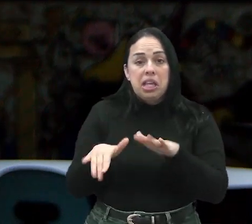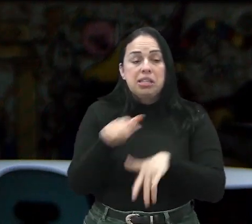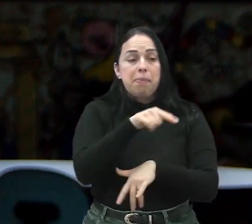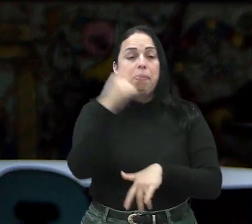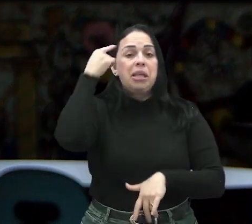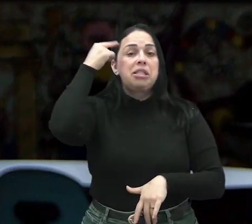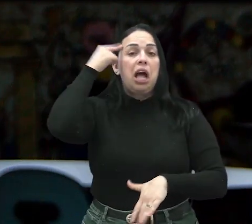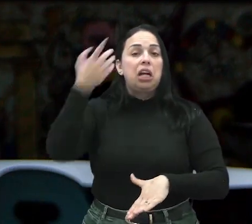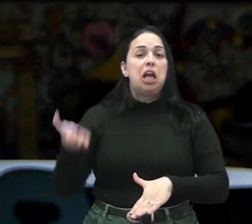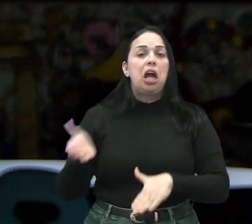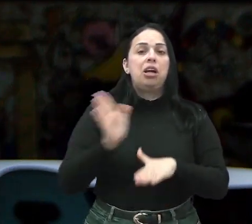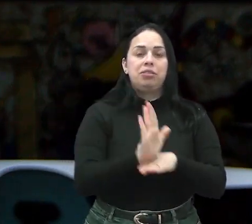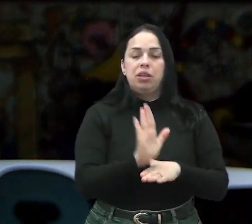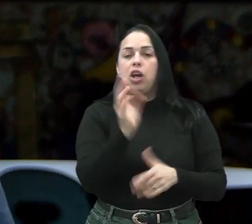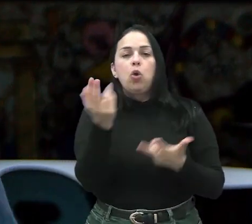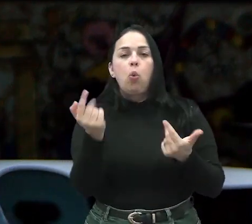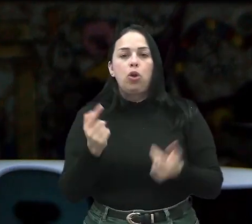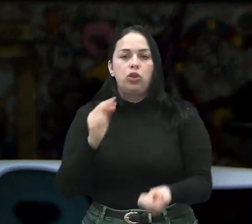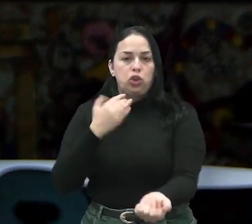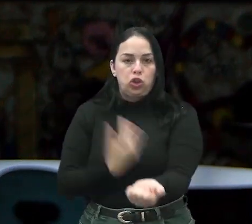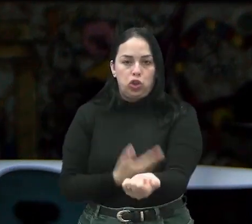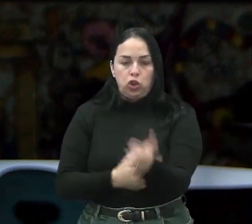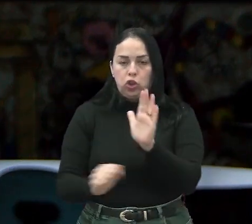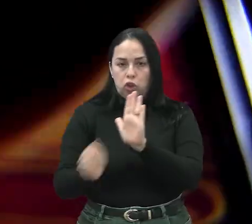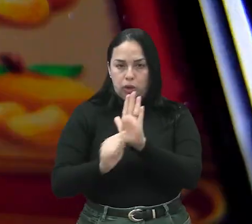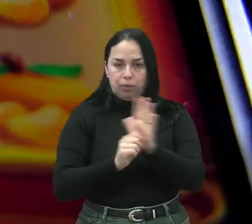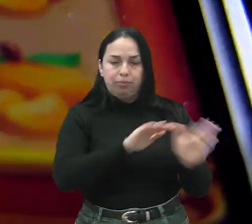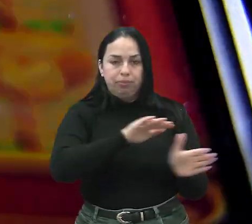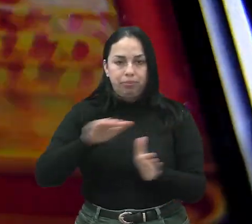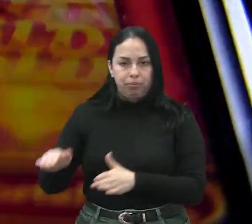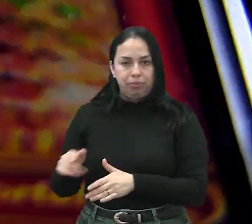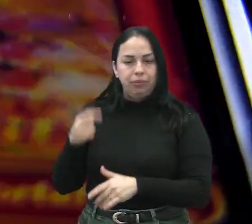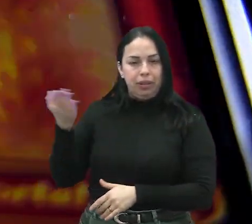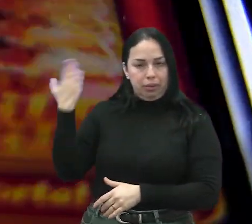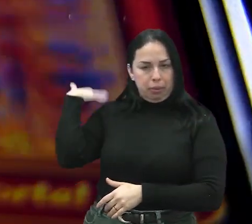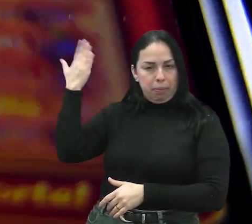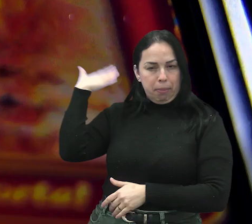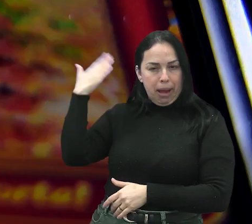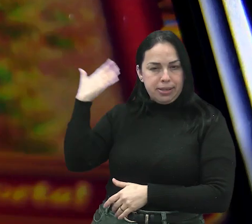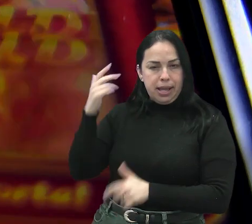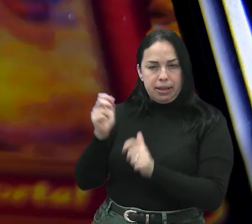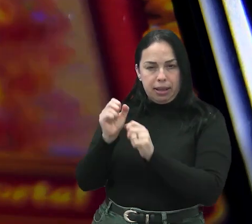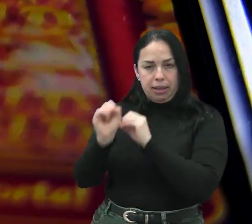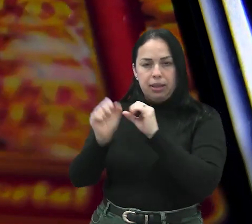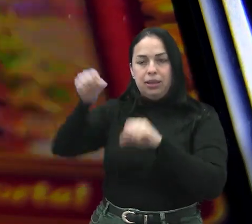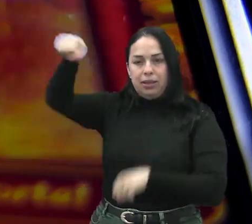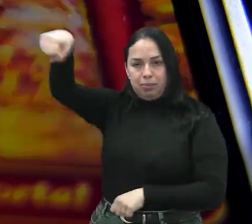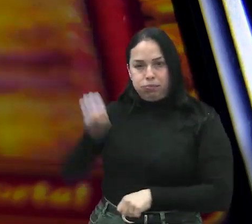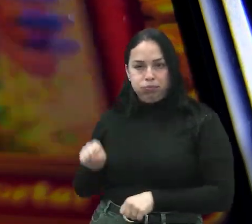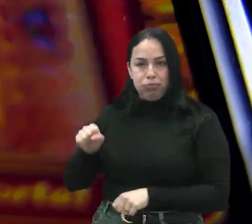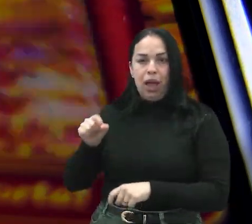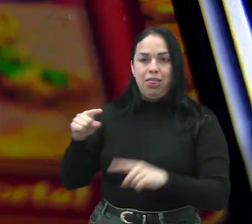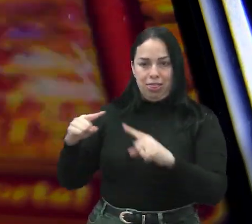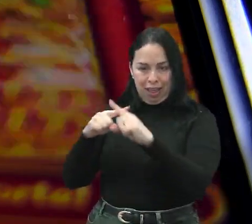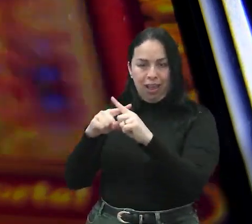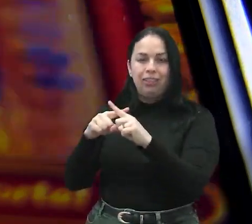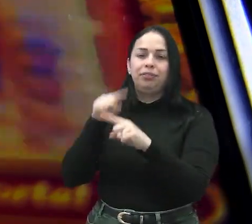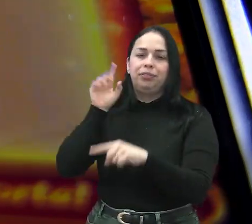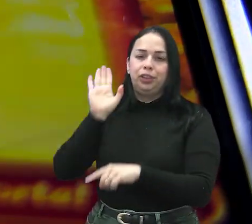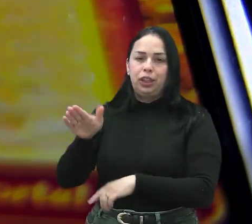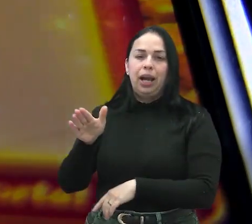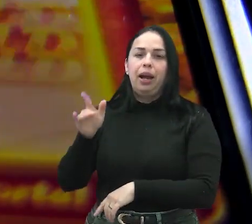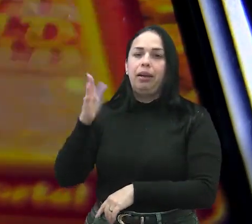delas, como existem várias outras, né? Como o próprio álcool e drogas pode ser, né? Muito antes da febre das bets e dos cassinos online, o mundo